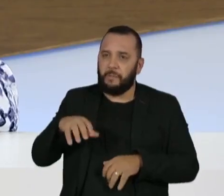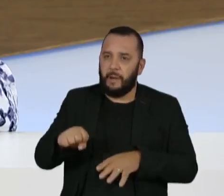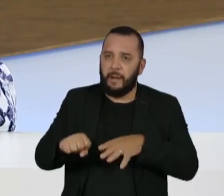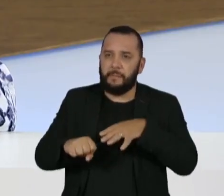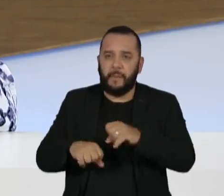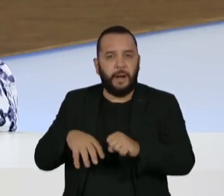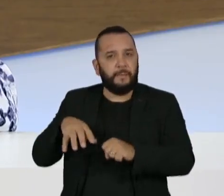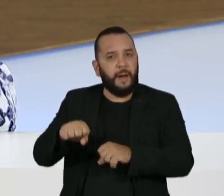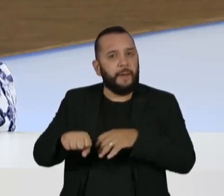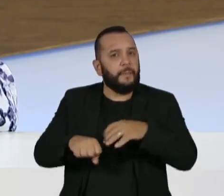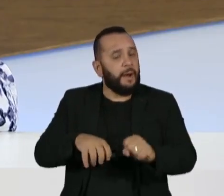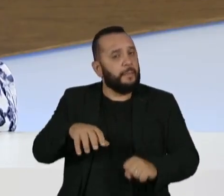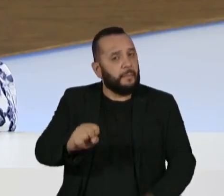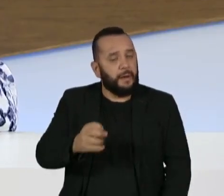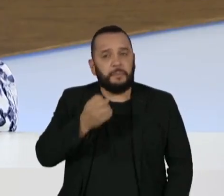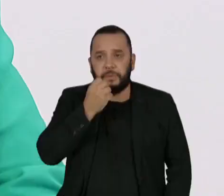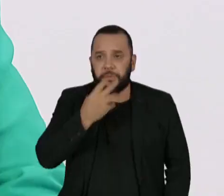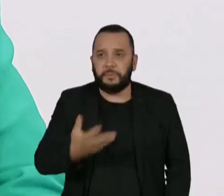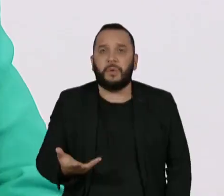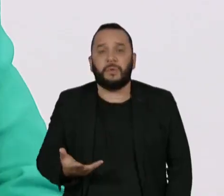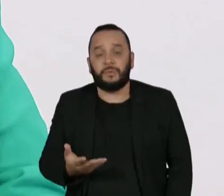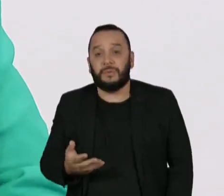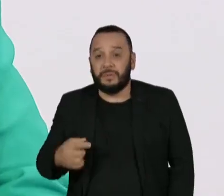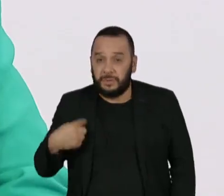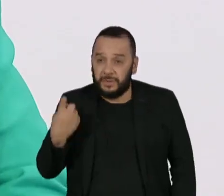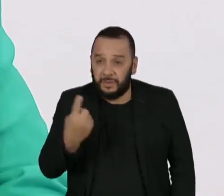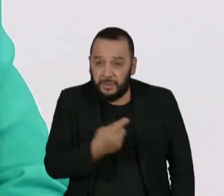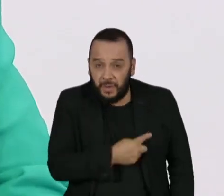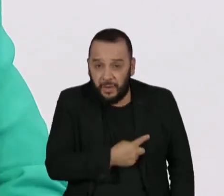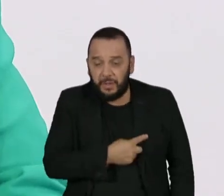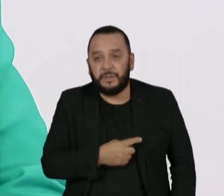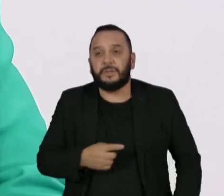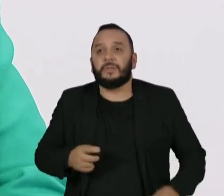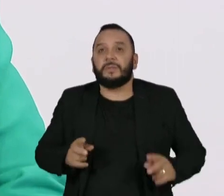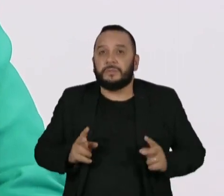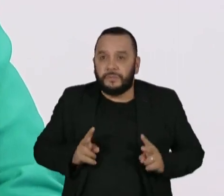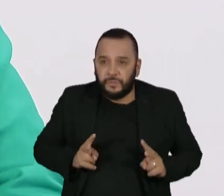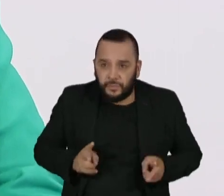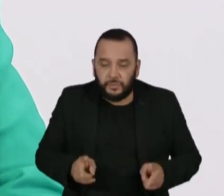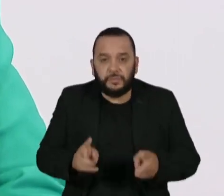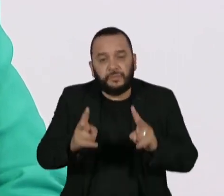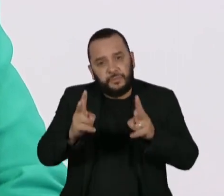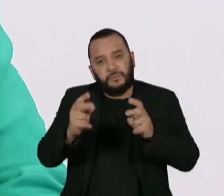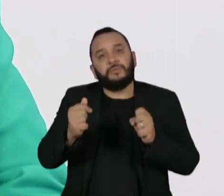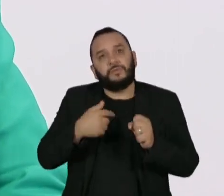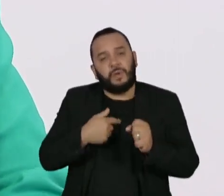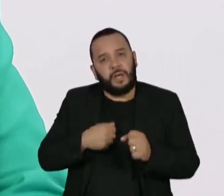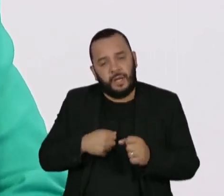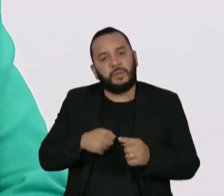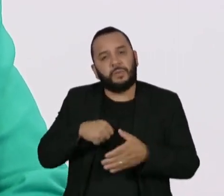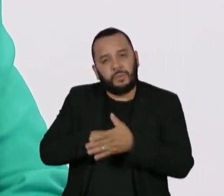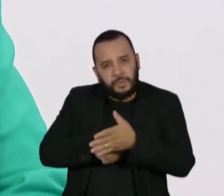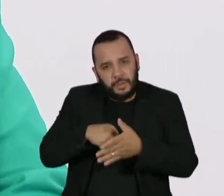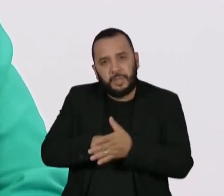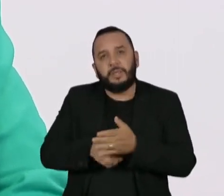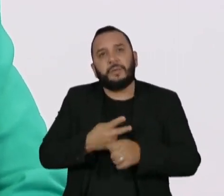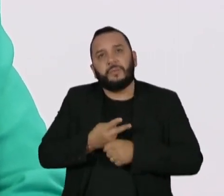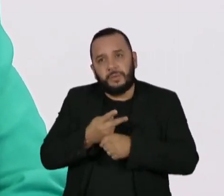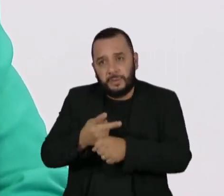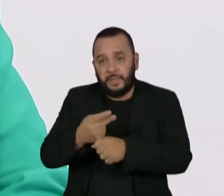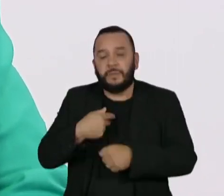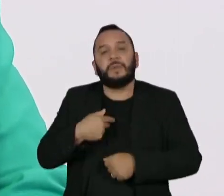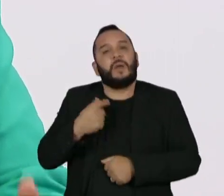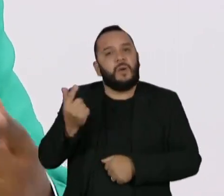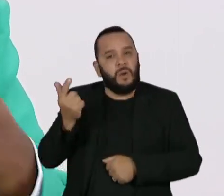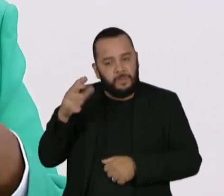almeja. E se a gente continuasse buscando esses números, se conquistássemos, seria mais